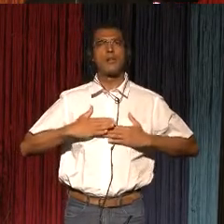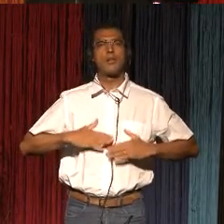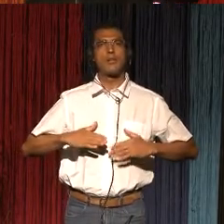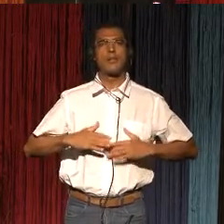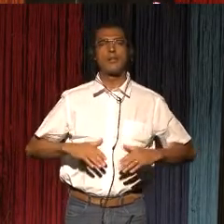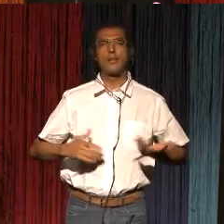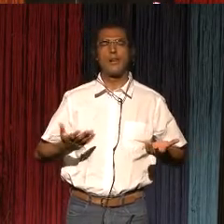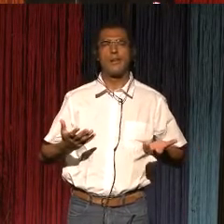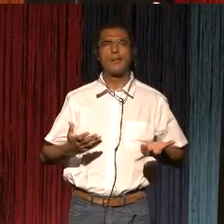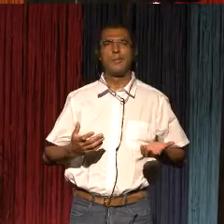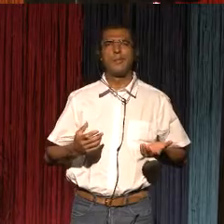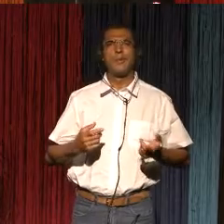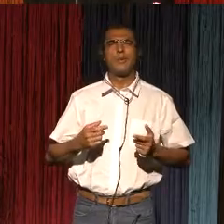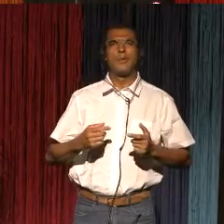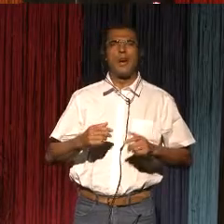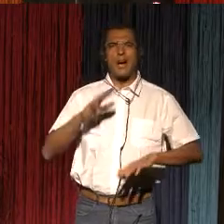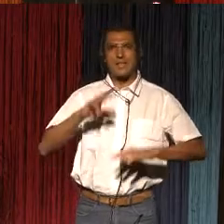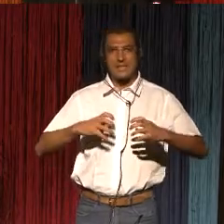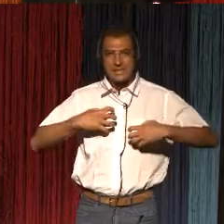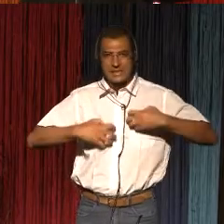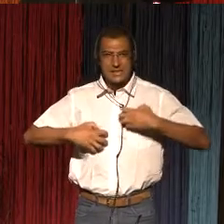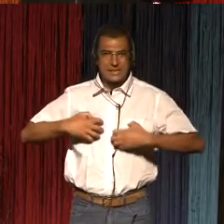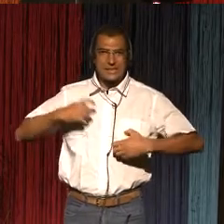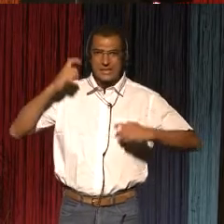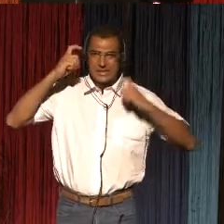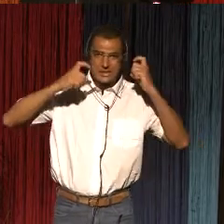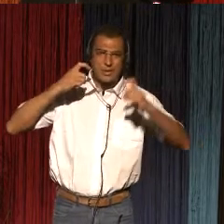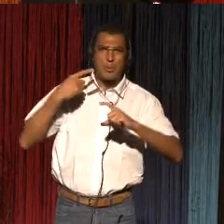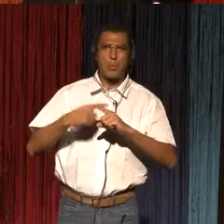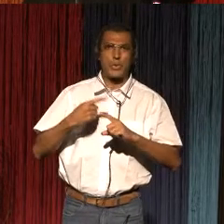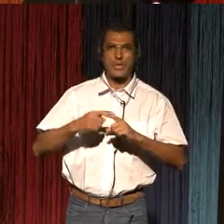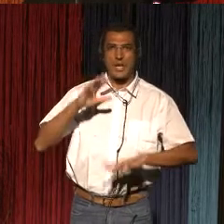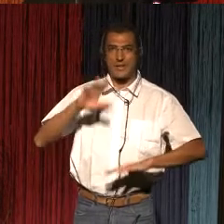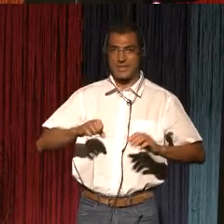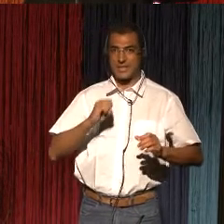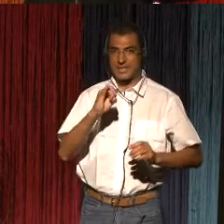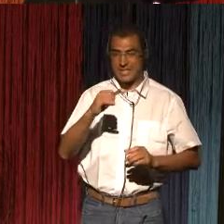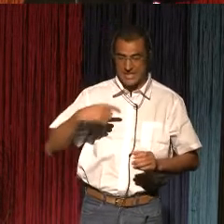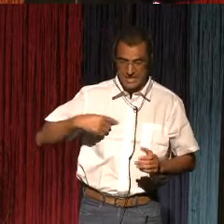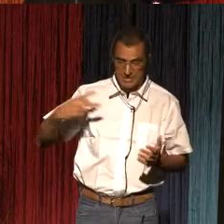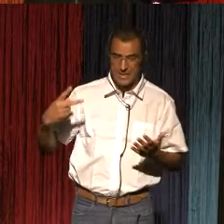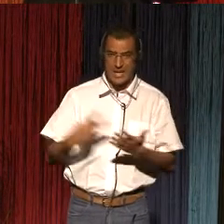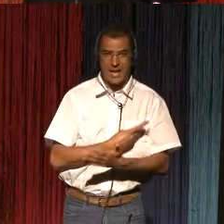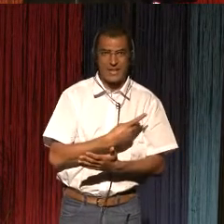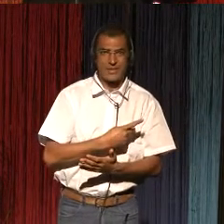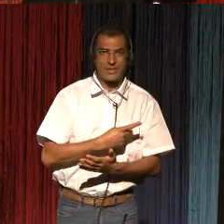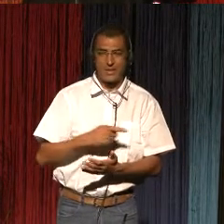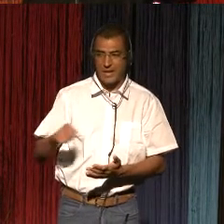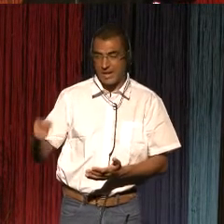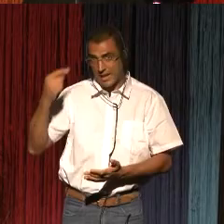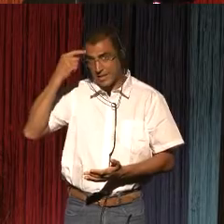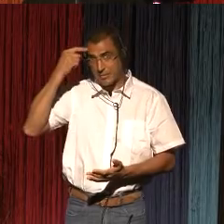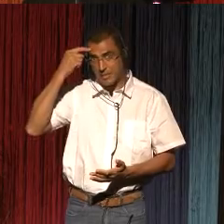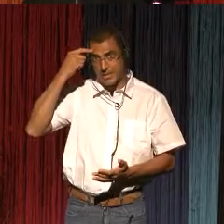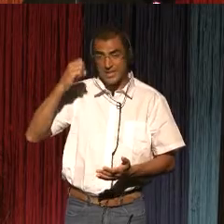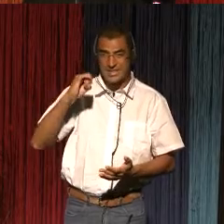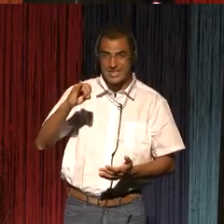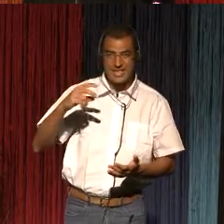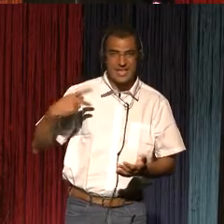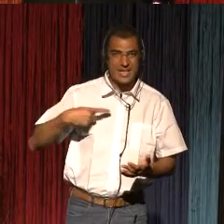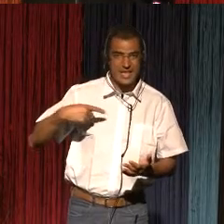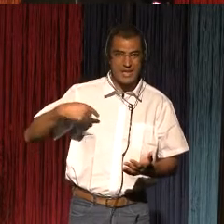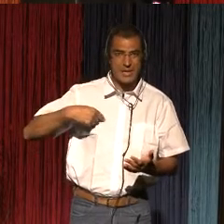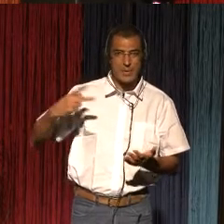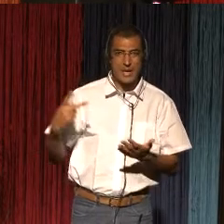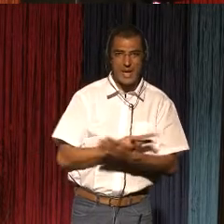pode constrangê-las pelo erro. Se eu cometer um erro, você vai me constranger. E elas não vão conseguir relaxar se elas se